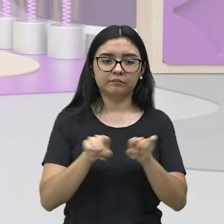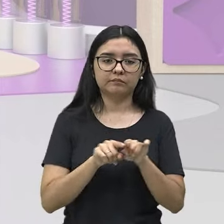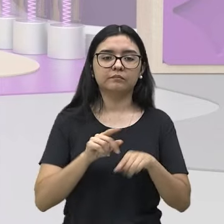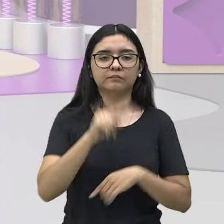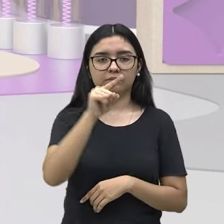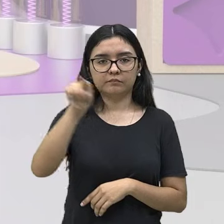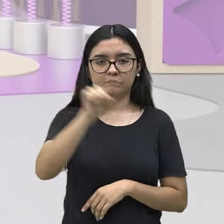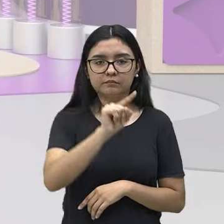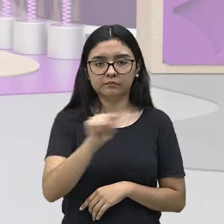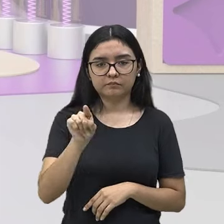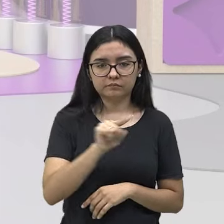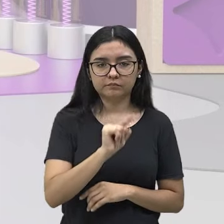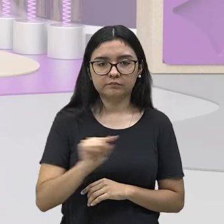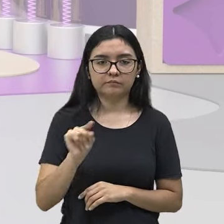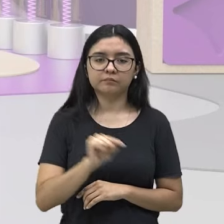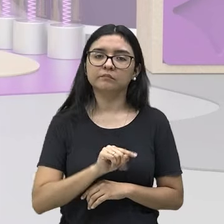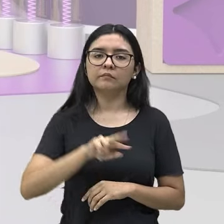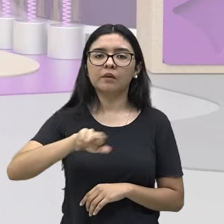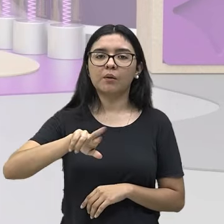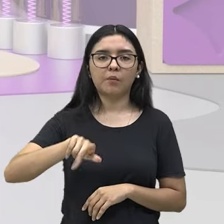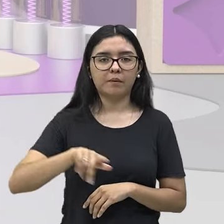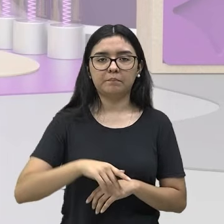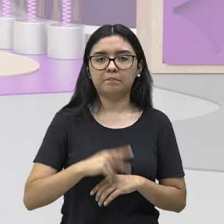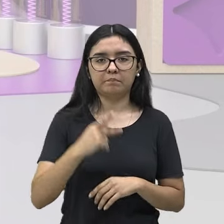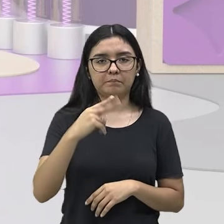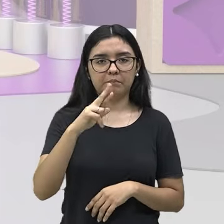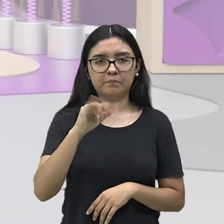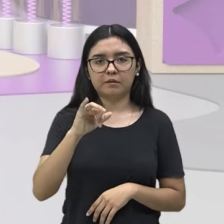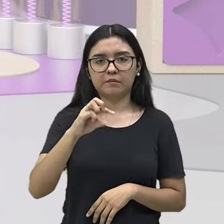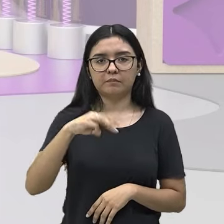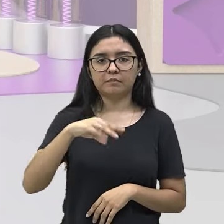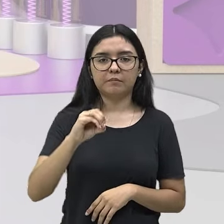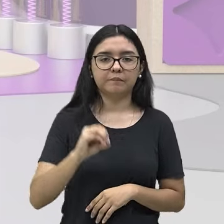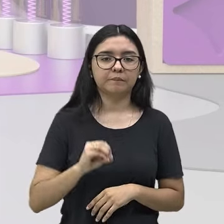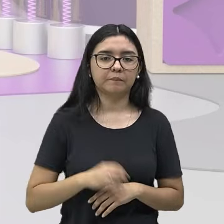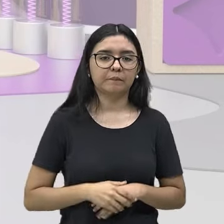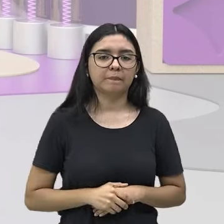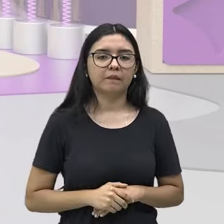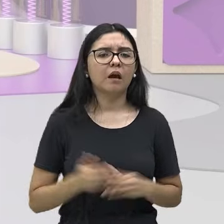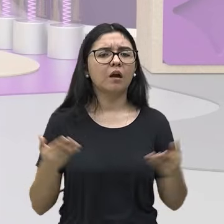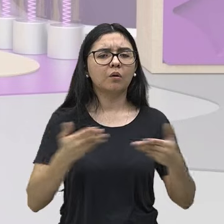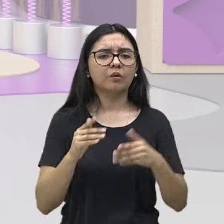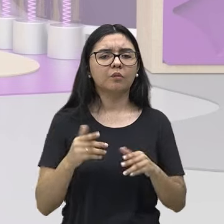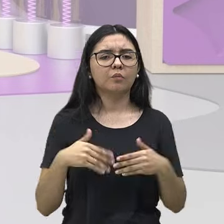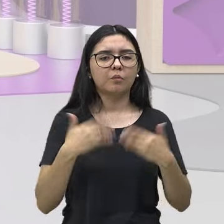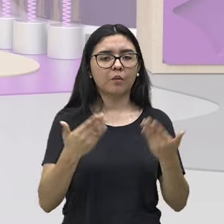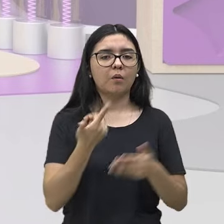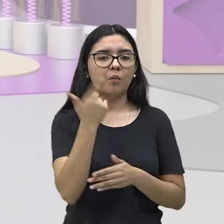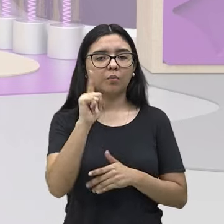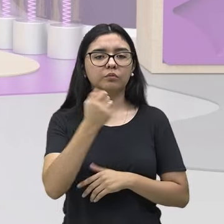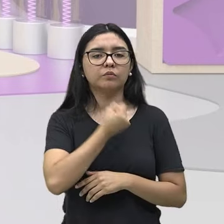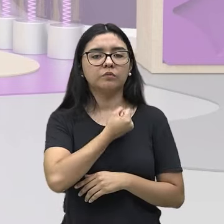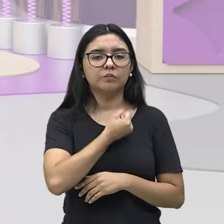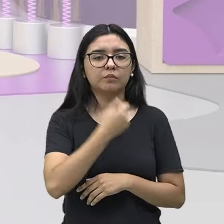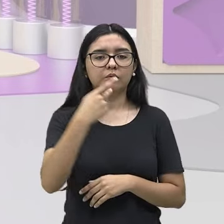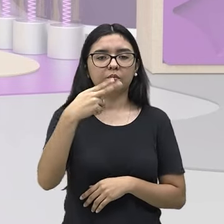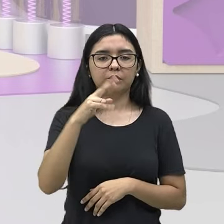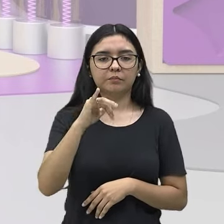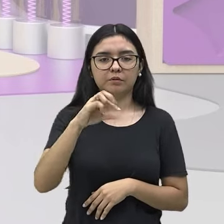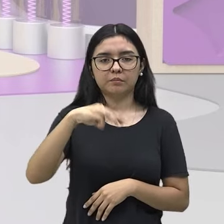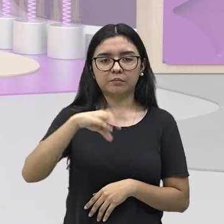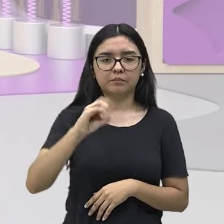eliminar, porque eles não são primos. E agora, qual é o próximo número primo? Bem, nós